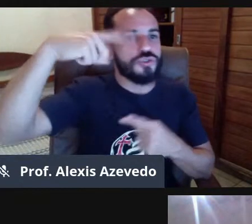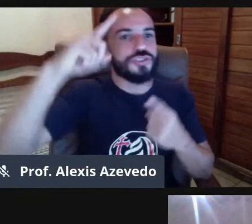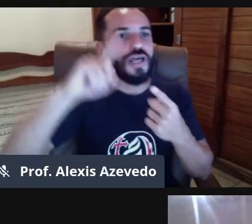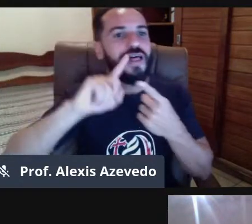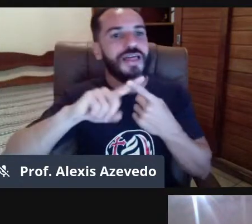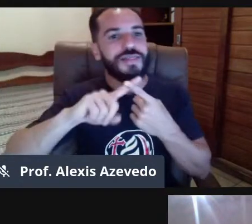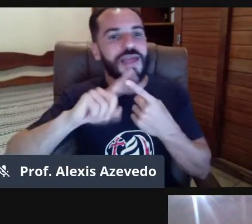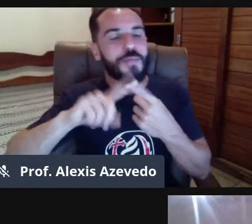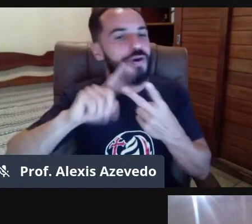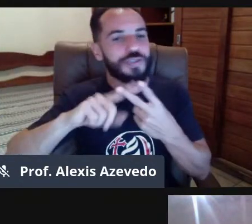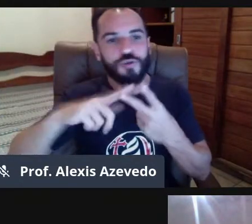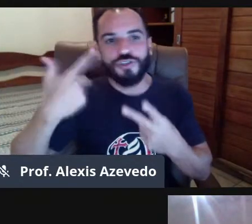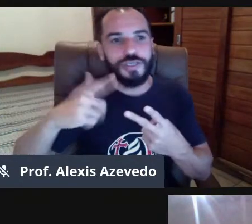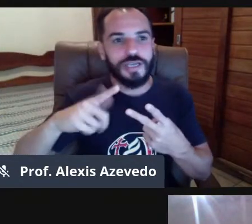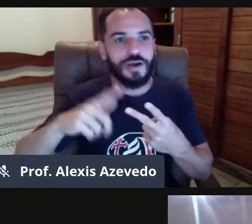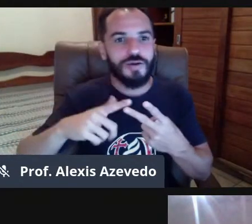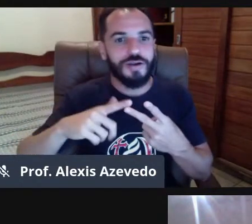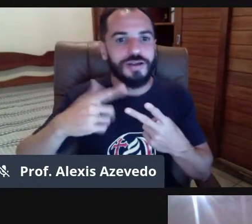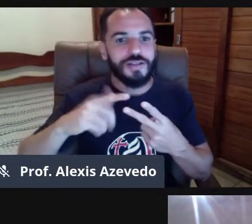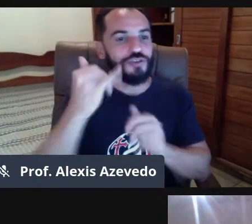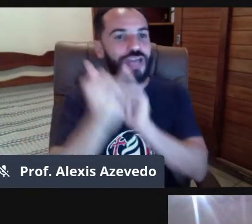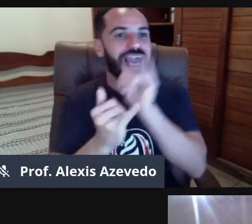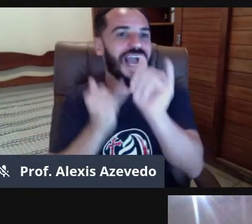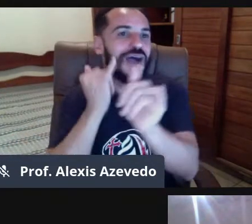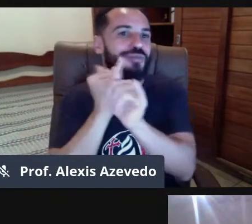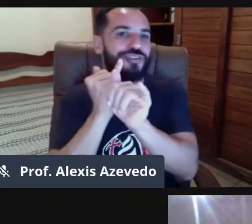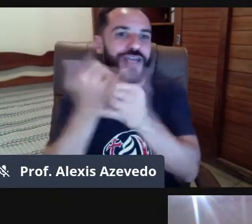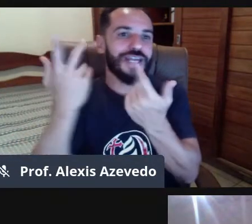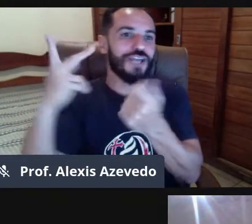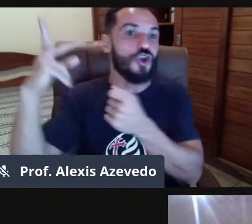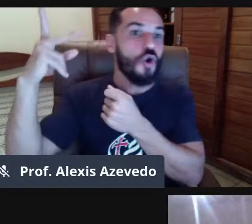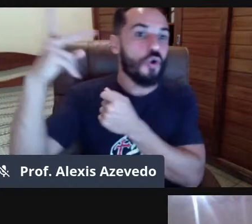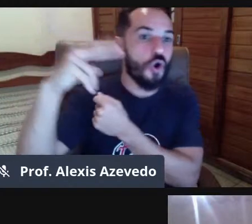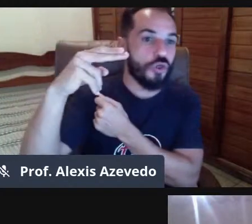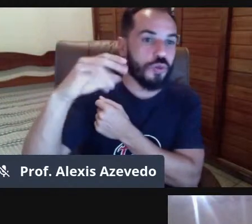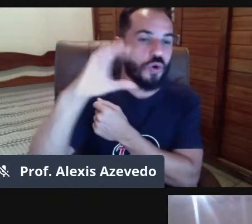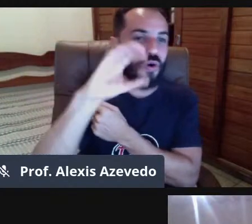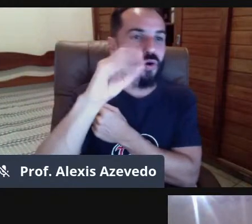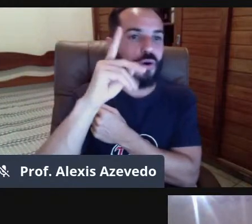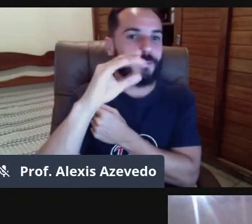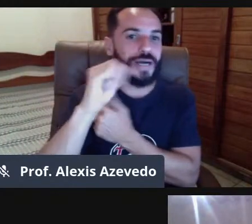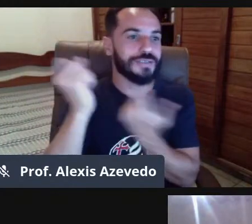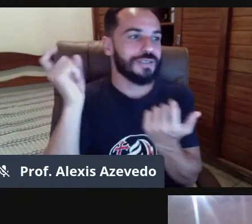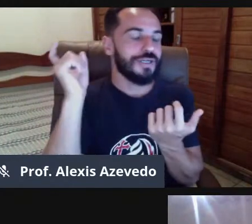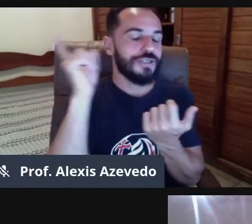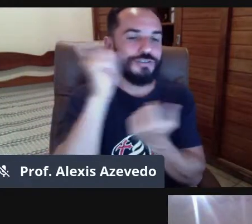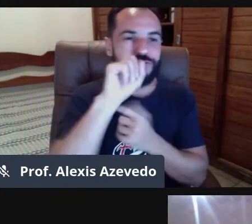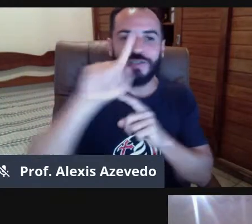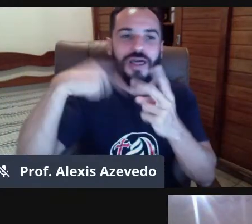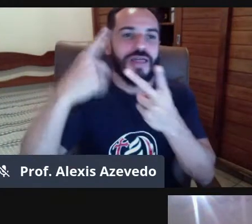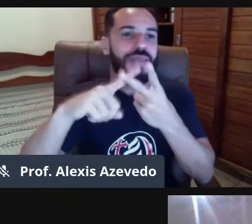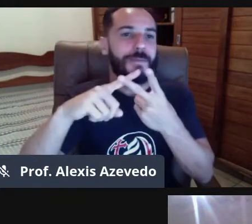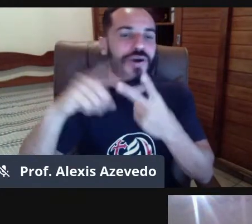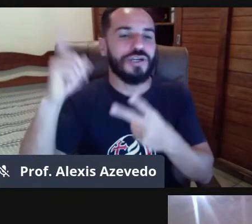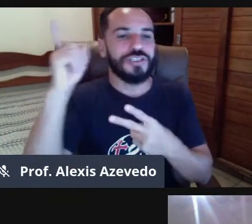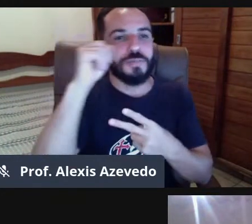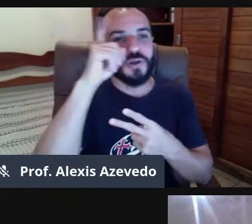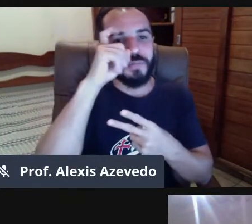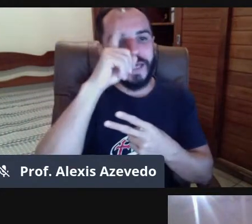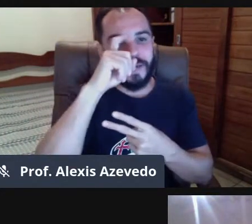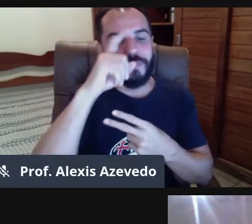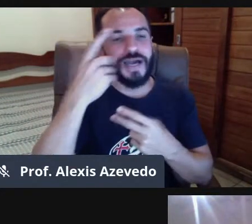fazer uma obra, cortou o cabo de internet que vai para a escola, ficamos 2 dias, depois teve um problema com a rede